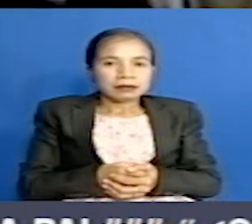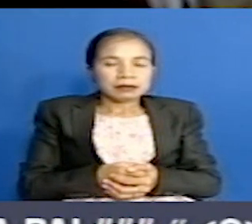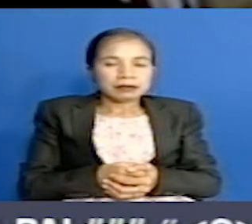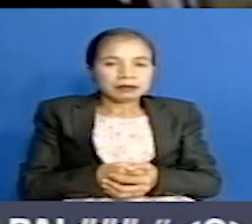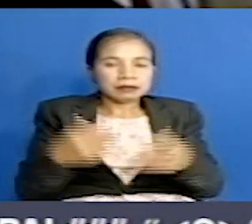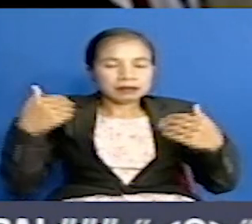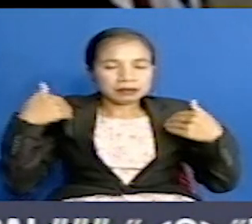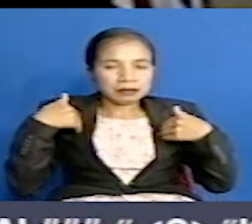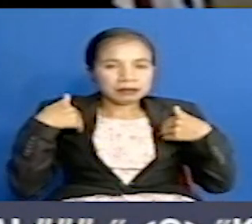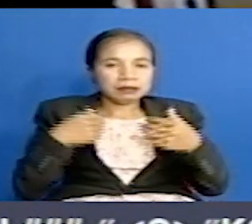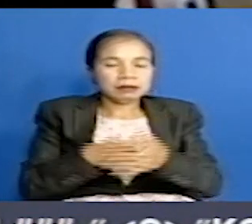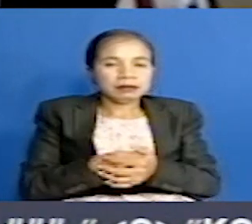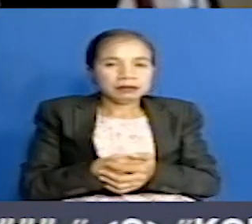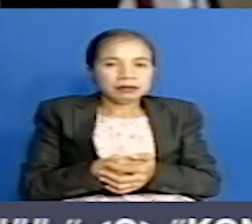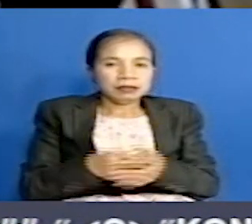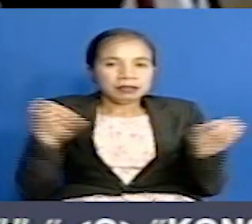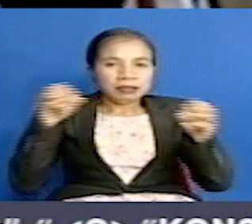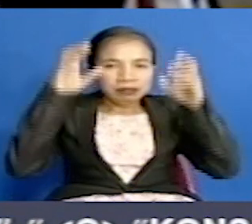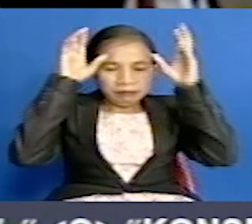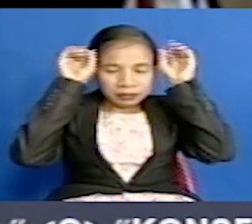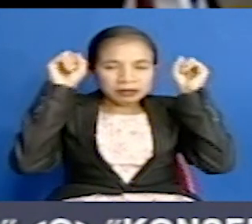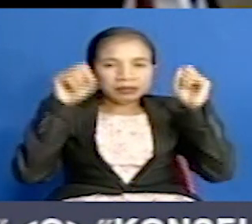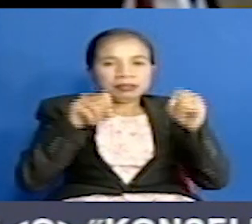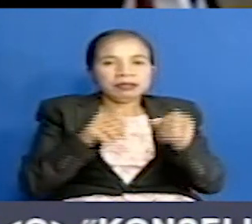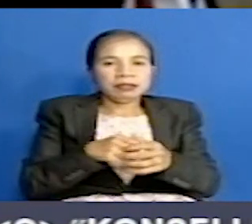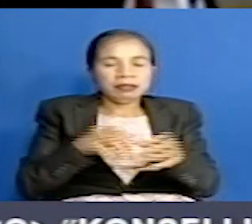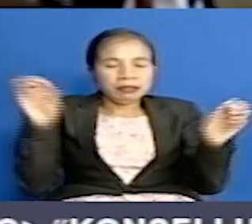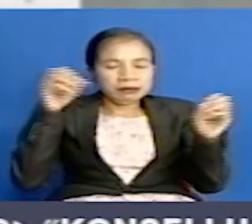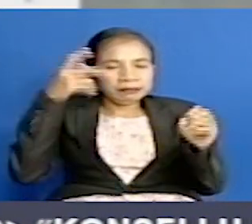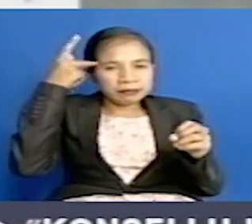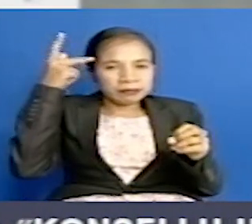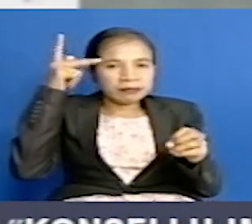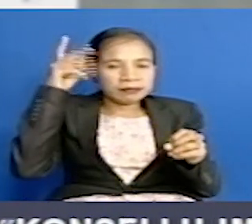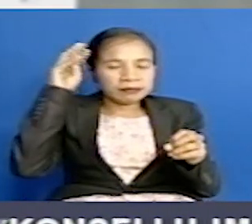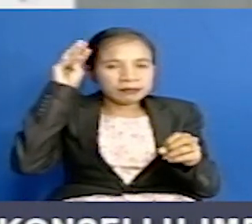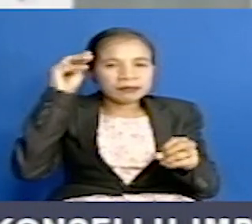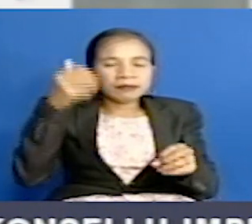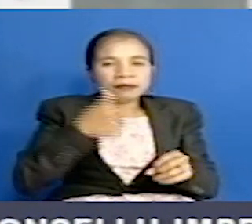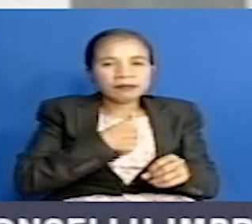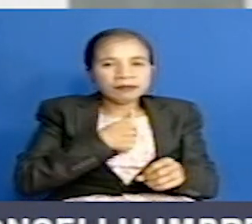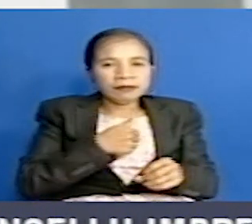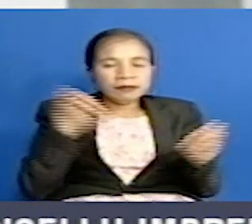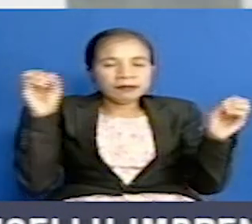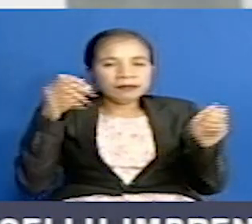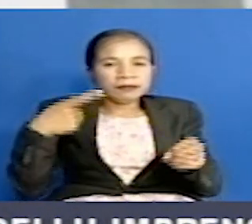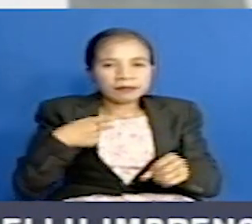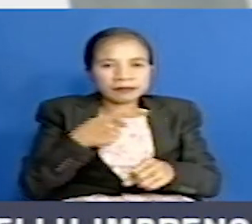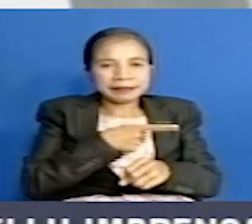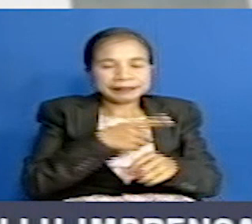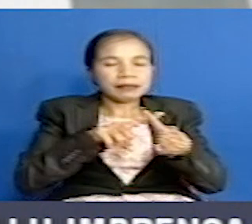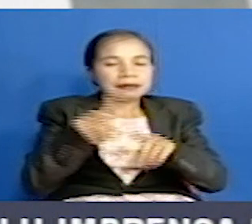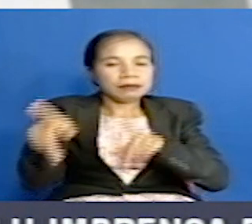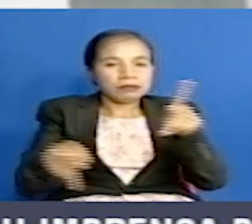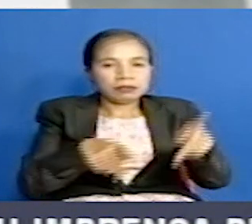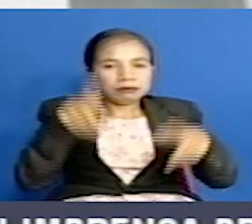ya direito toma ka tamba laoso Presidente de Nia Galaus, Primeiro-Ministro Nia Galaus, Parlamento Nia, mas se povo